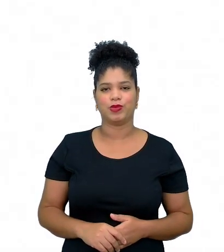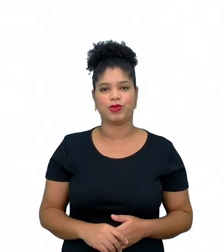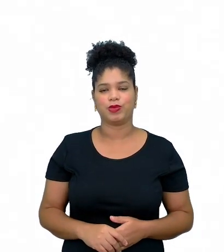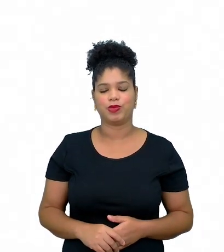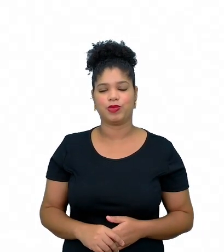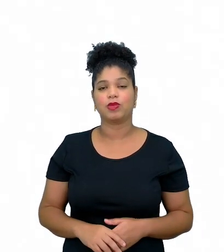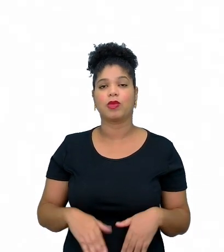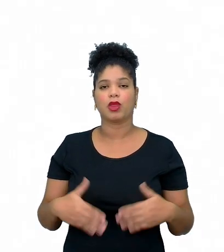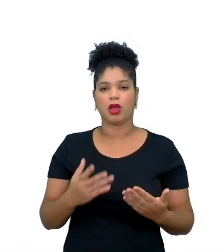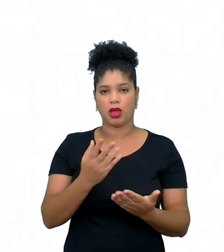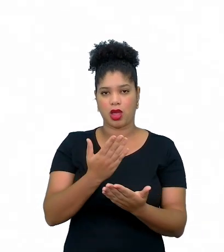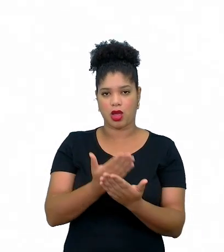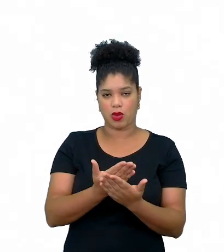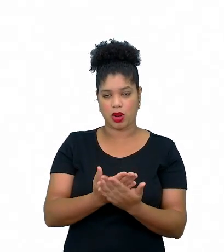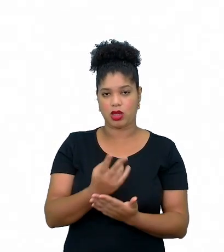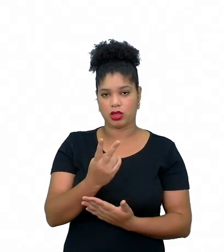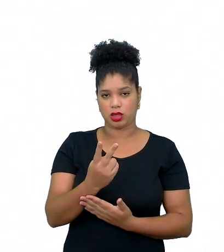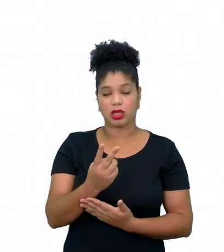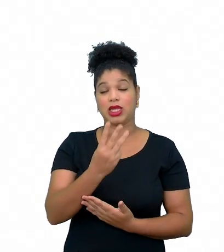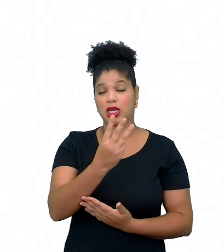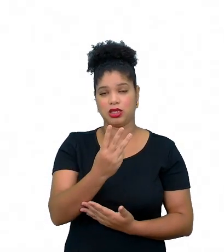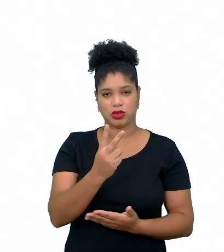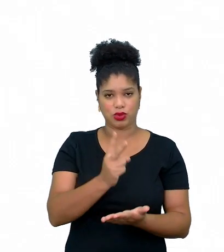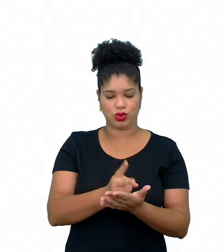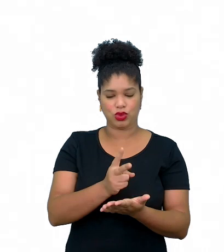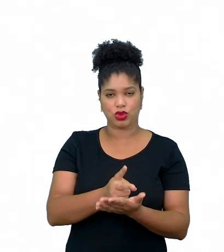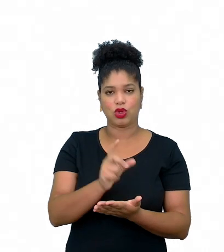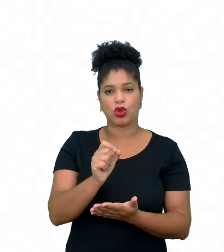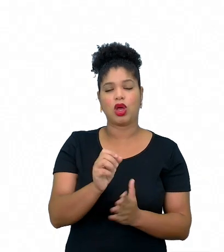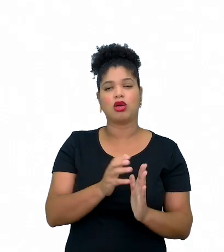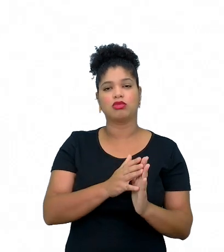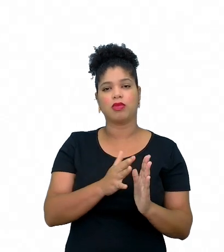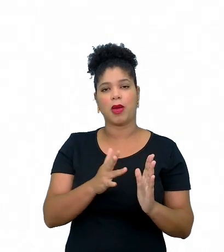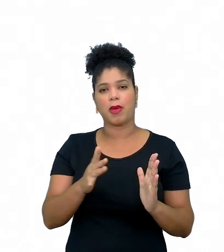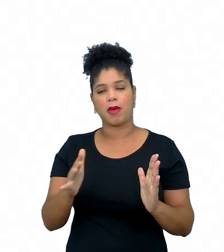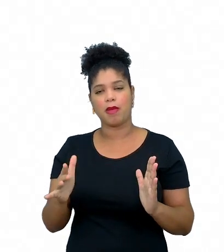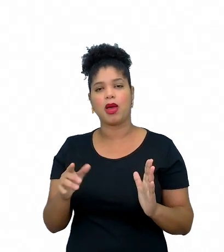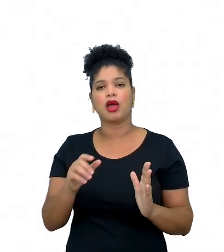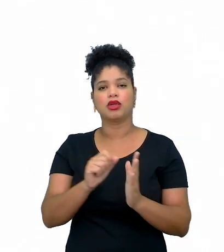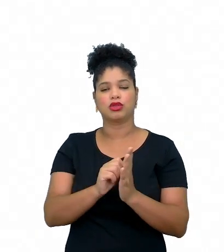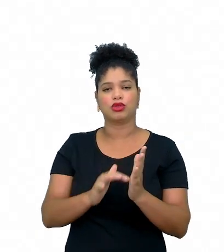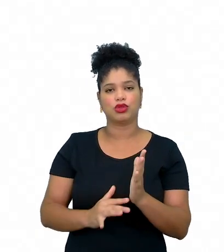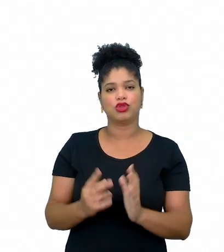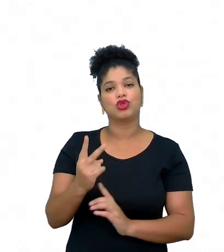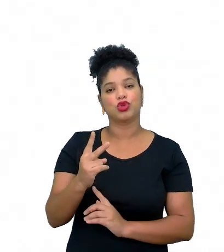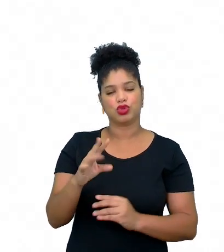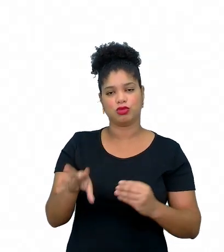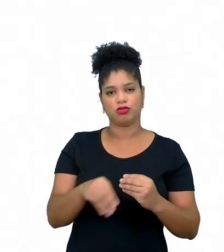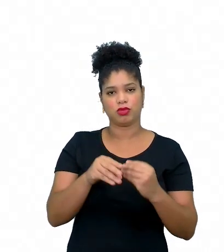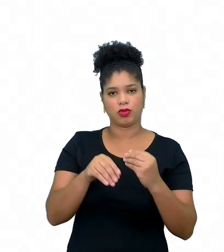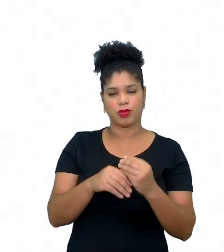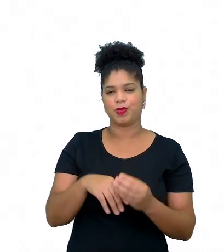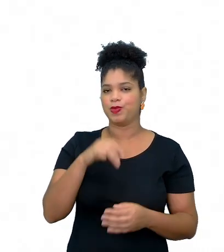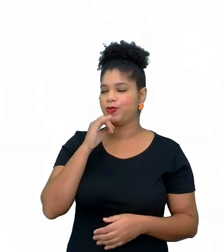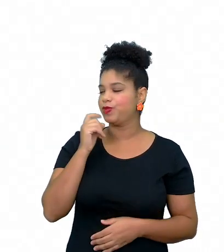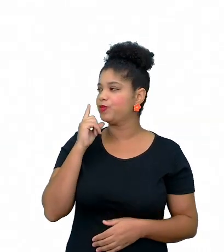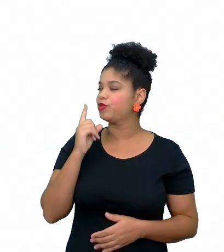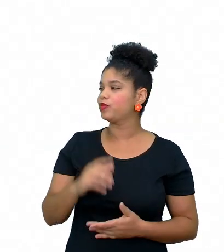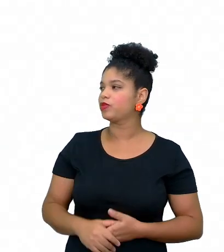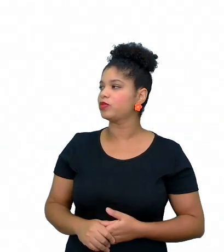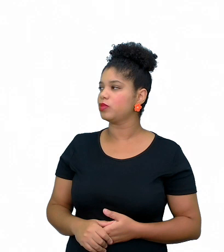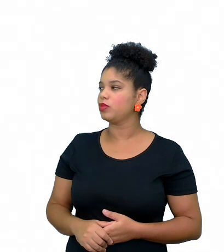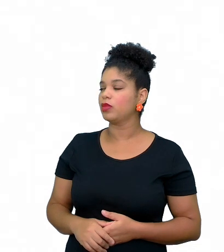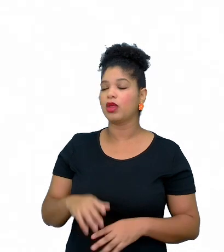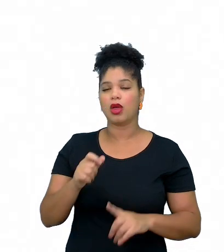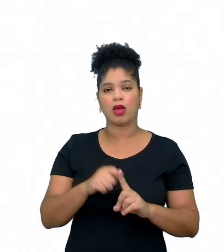Ainda na aula 3, nós temos lá continuidade ou continuação da atividade 2. Em agosto de